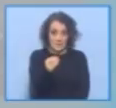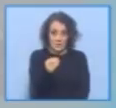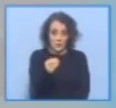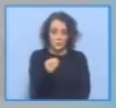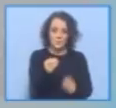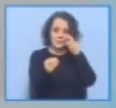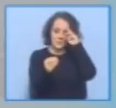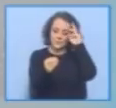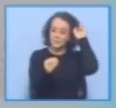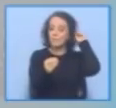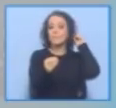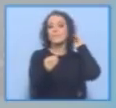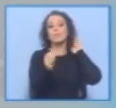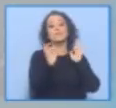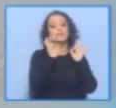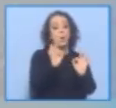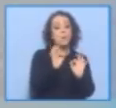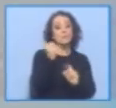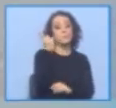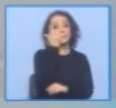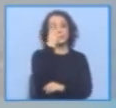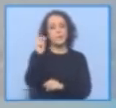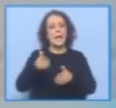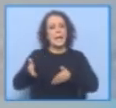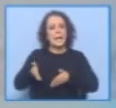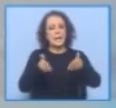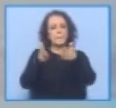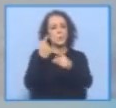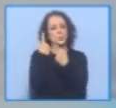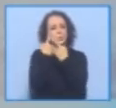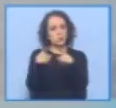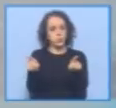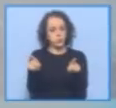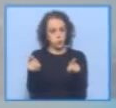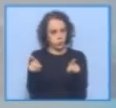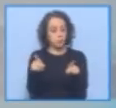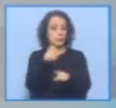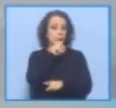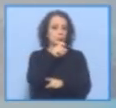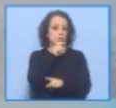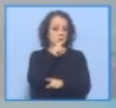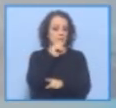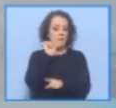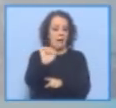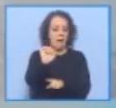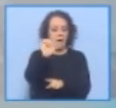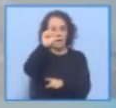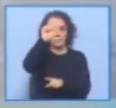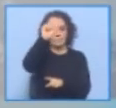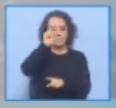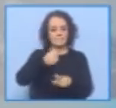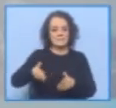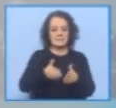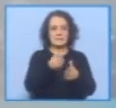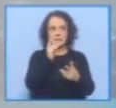à vinda regressam por outro caminho. Obviamente que terão desviado a sua rota, evitando